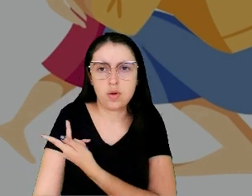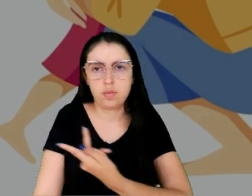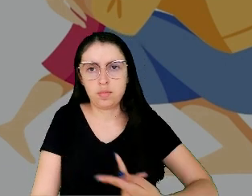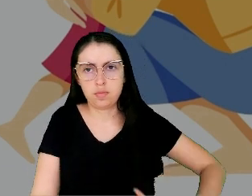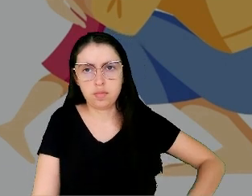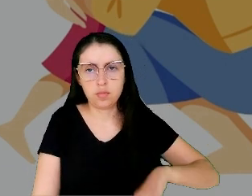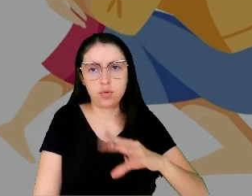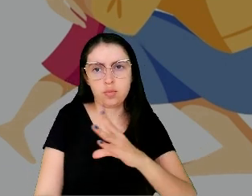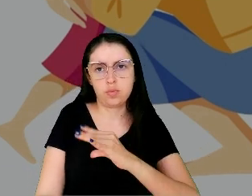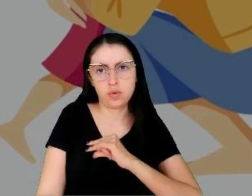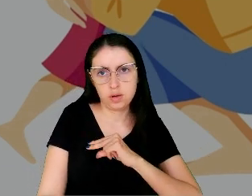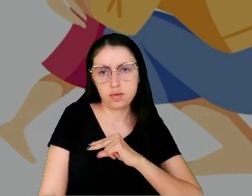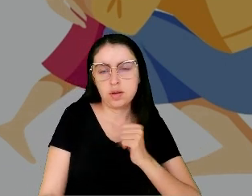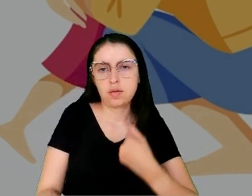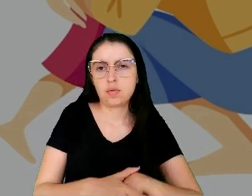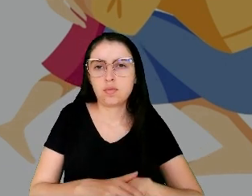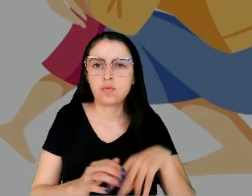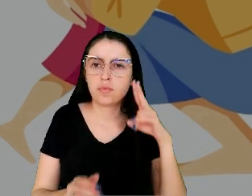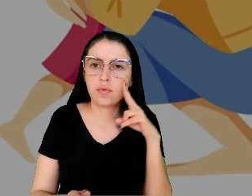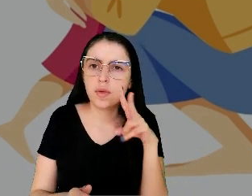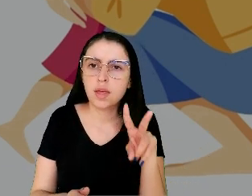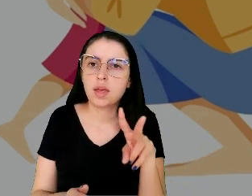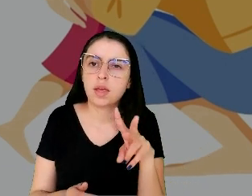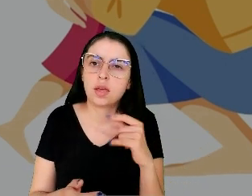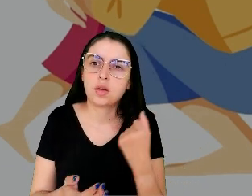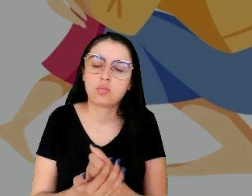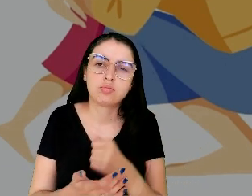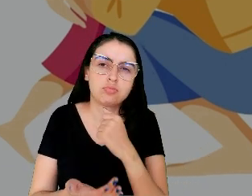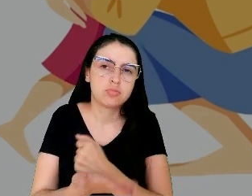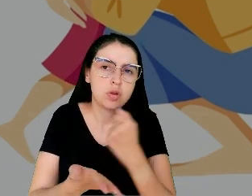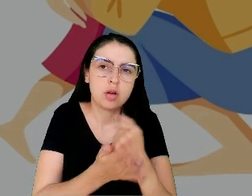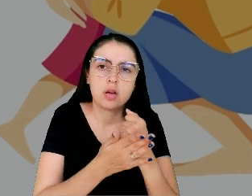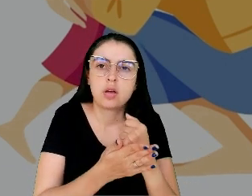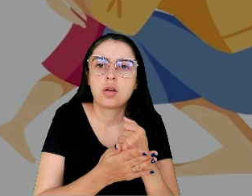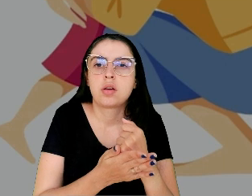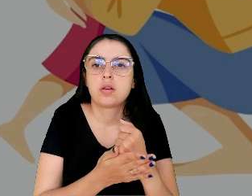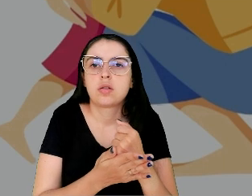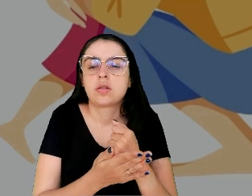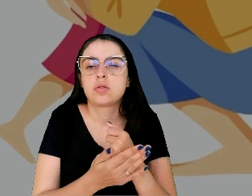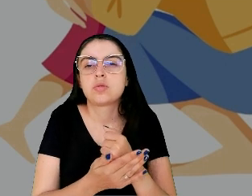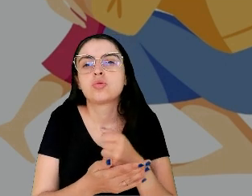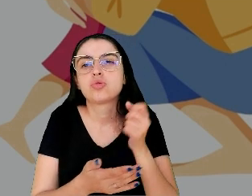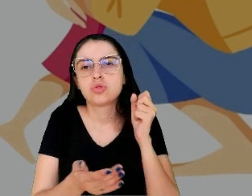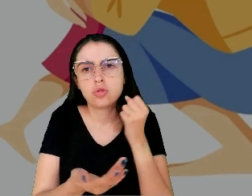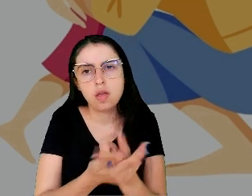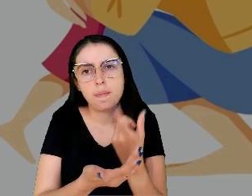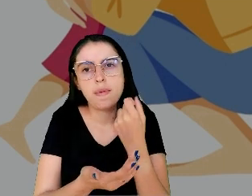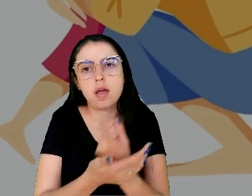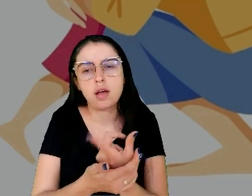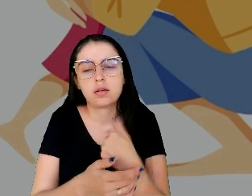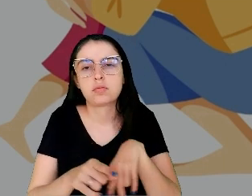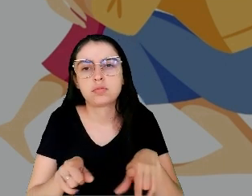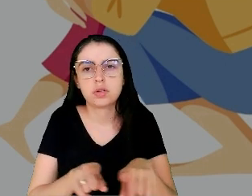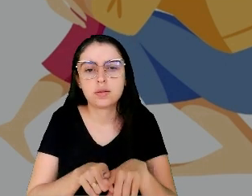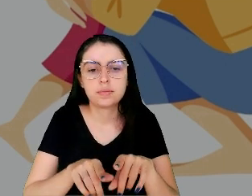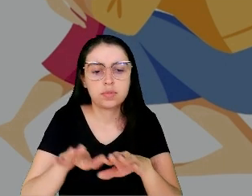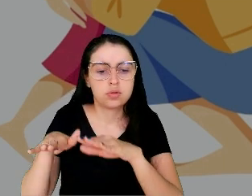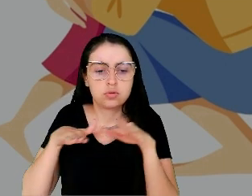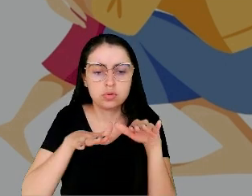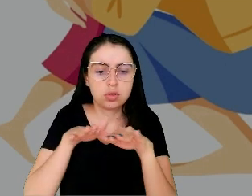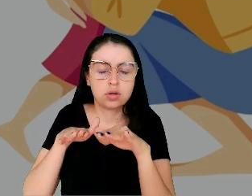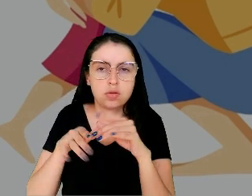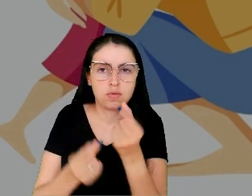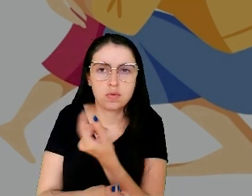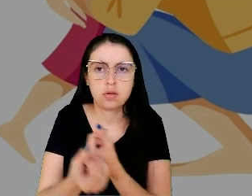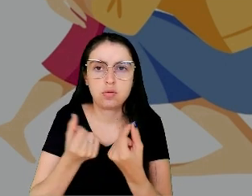privado, olhando para desde contratos de financiamento e de investimento, com um equilíbrio econômico,